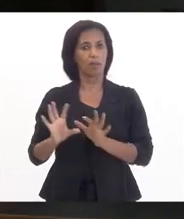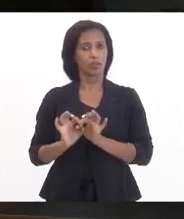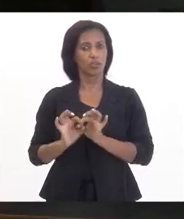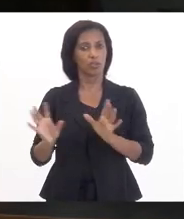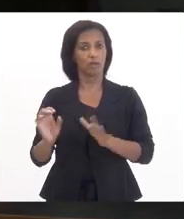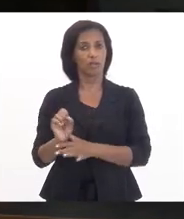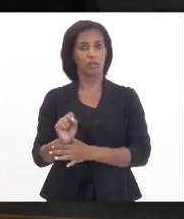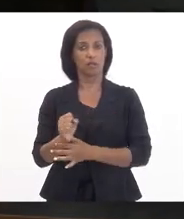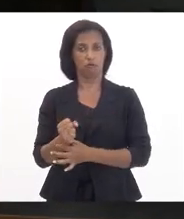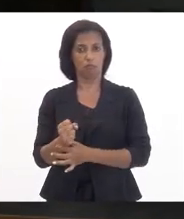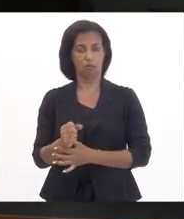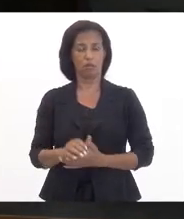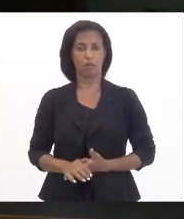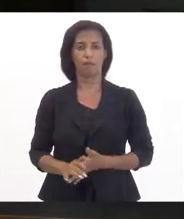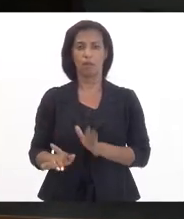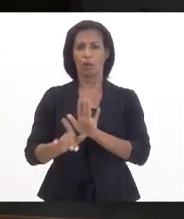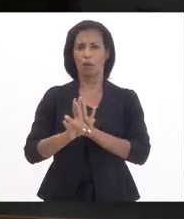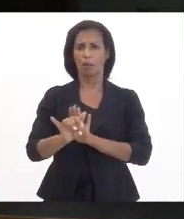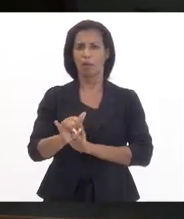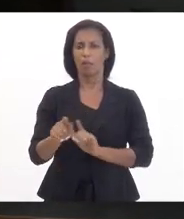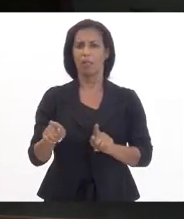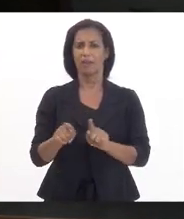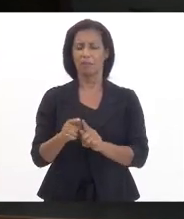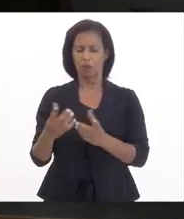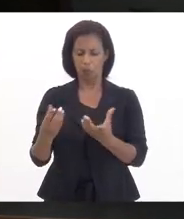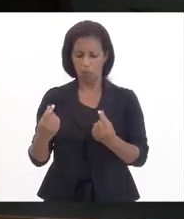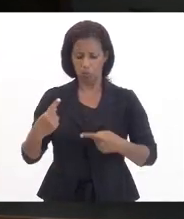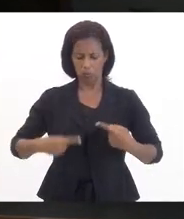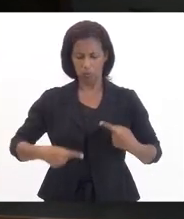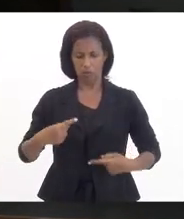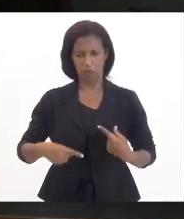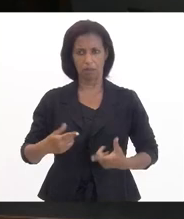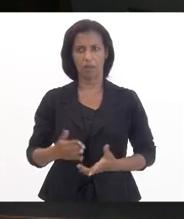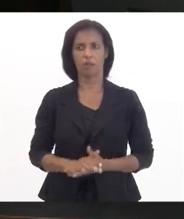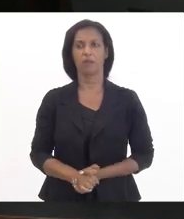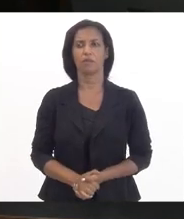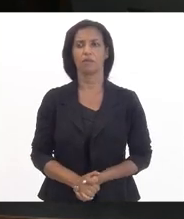e segura. Uma lei também muito debatida.